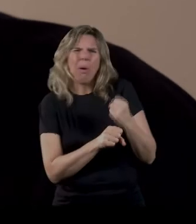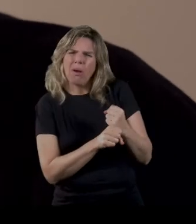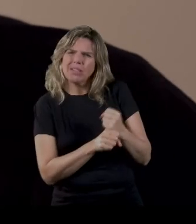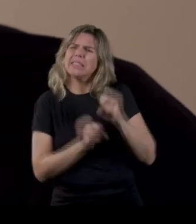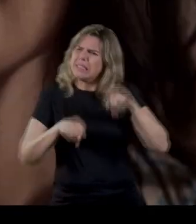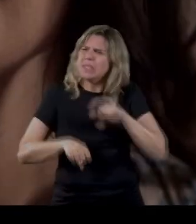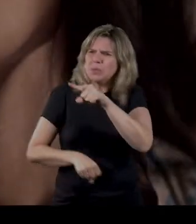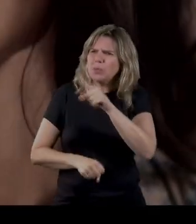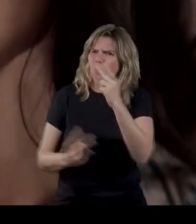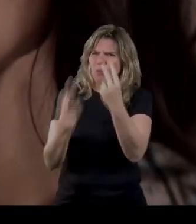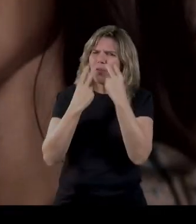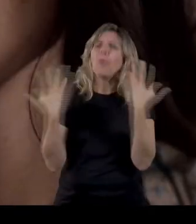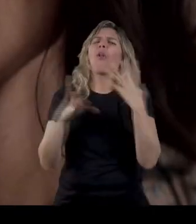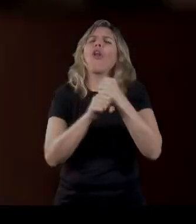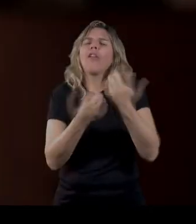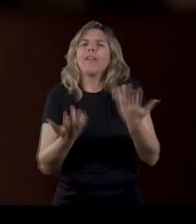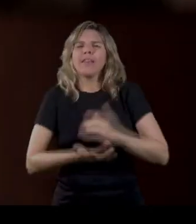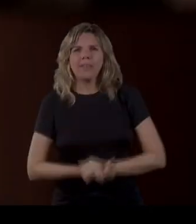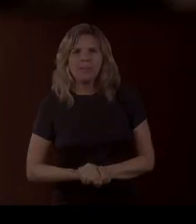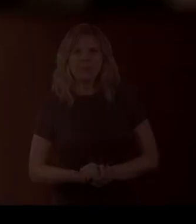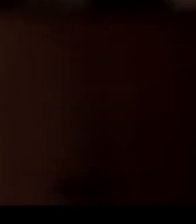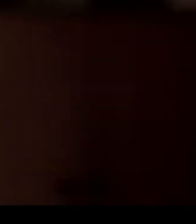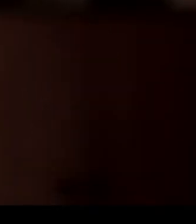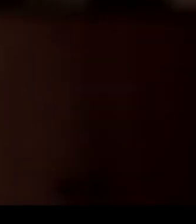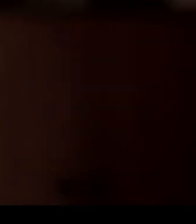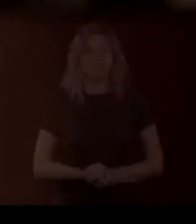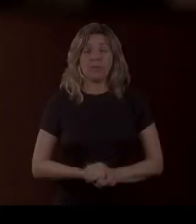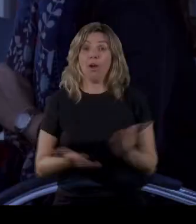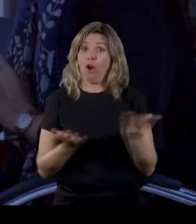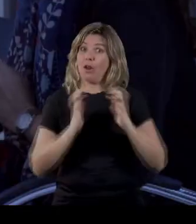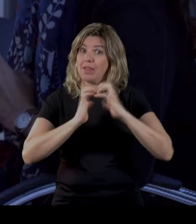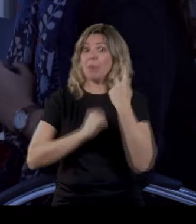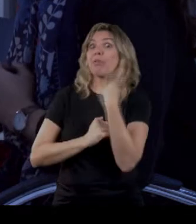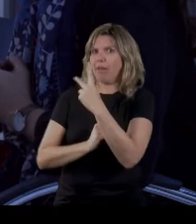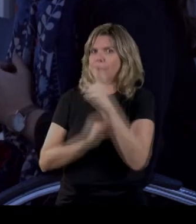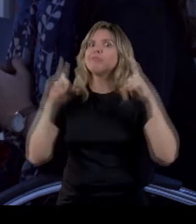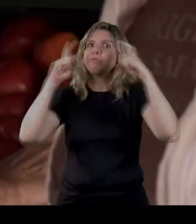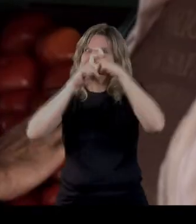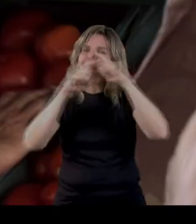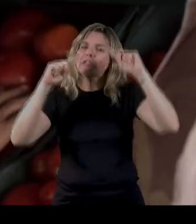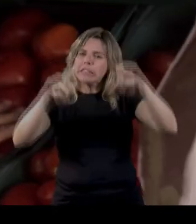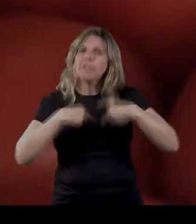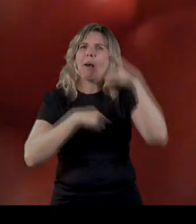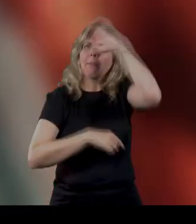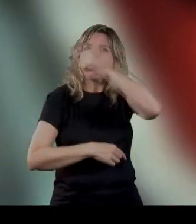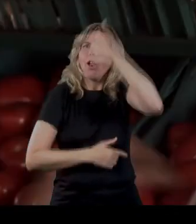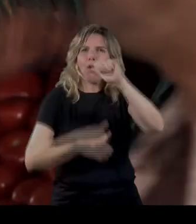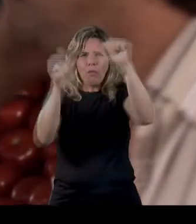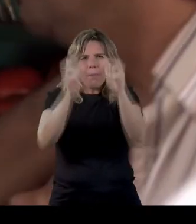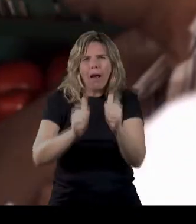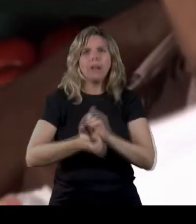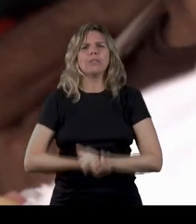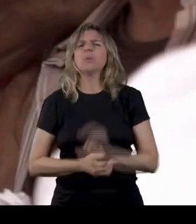Nota? É, depois que você me viu. O amigo Leonardo Machado. O desafio pro cérebro dele é reaprender a fazer a leitura das